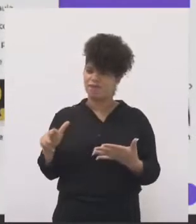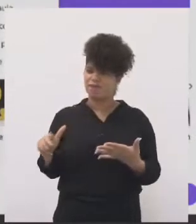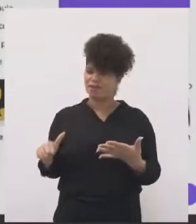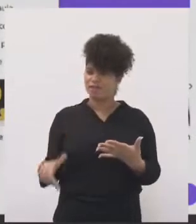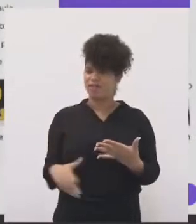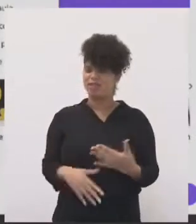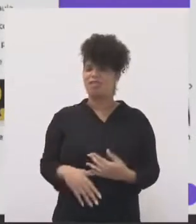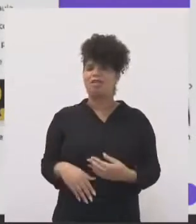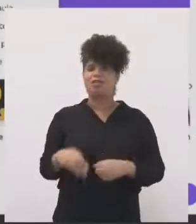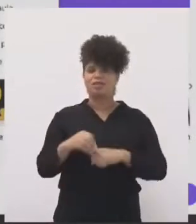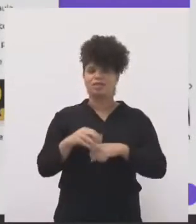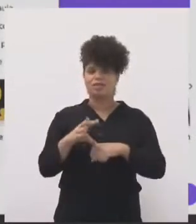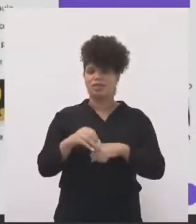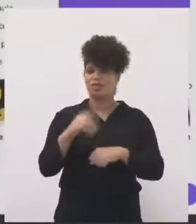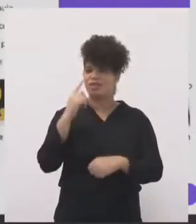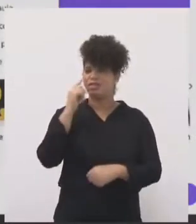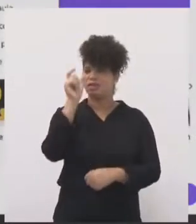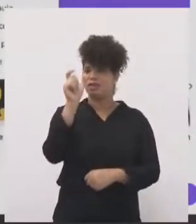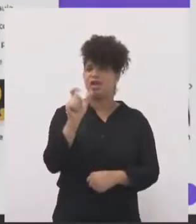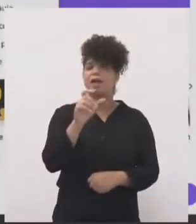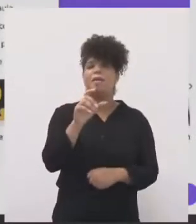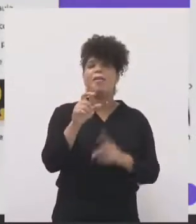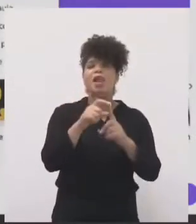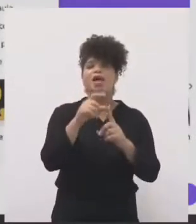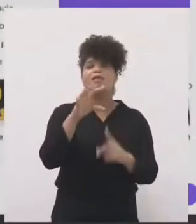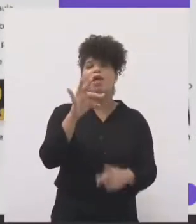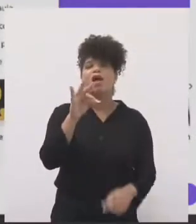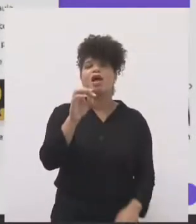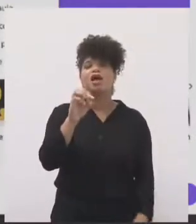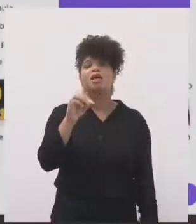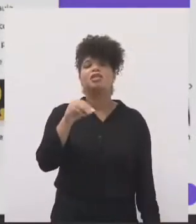outras recomendações relacionadas a mídias sociais, relacionadas a